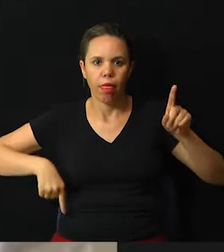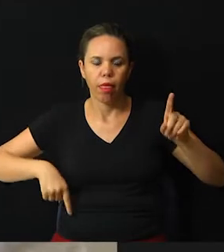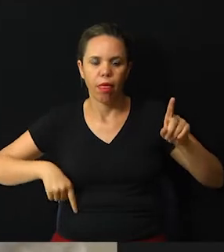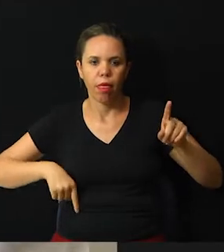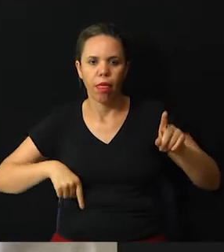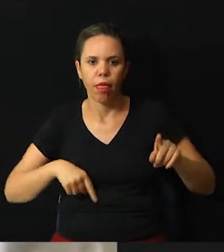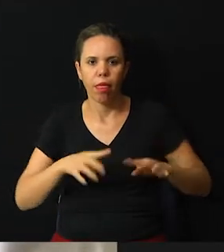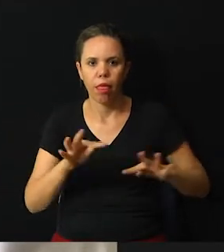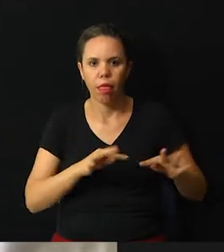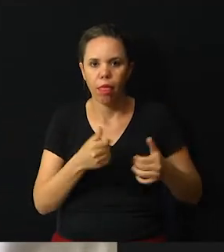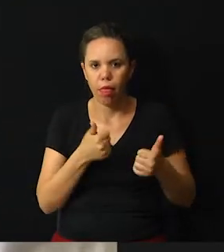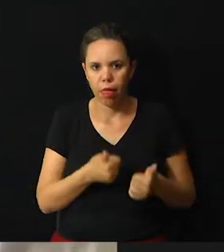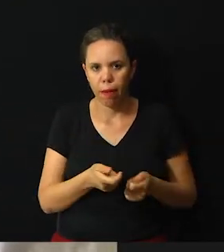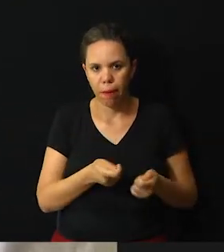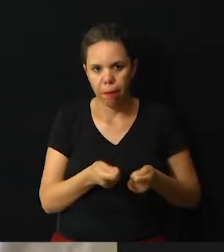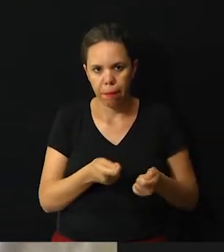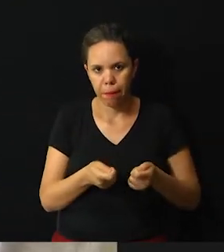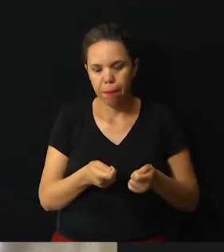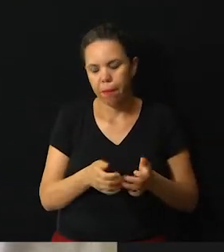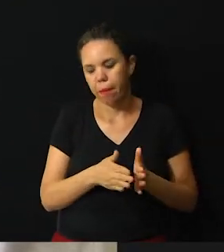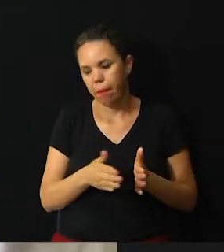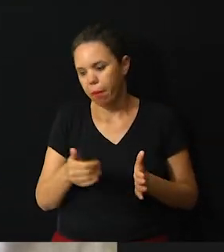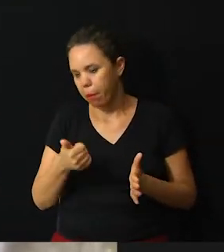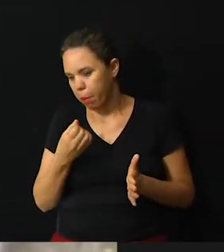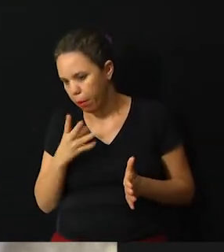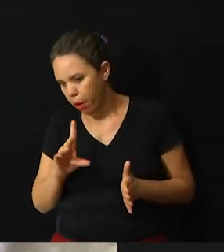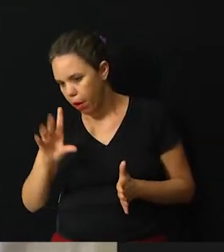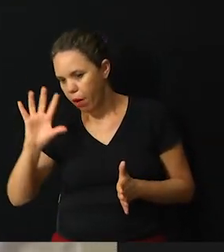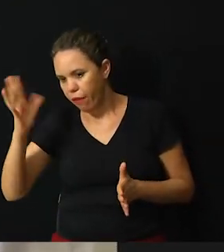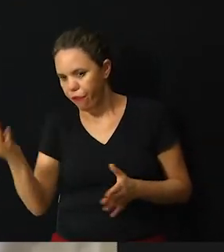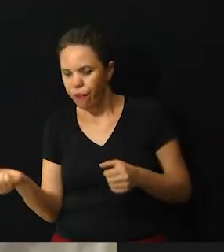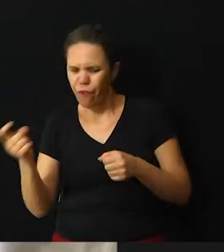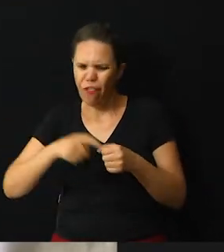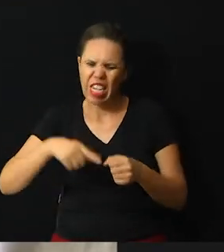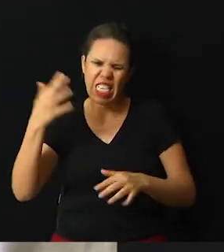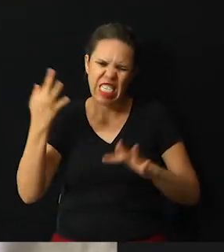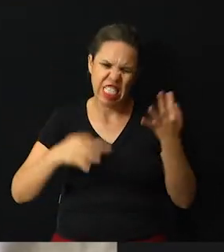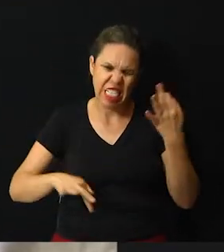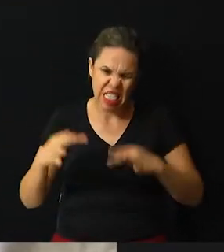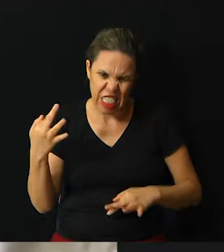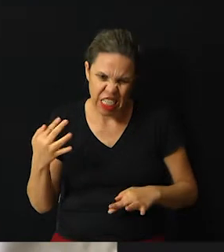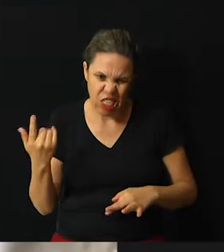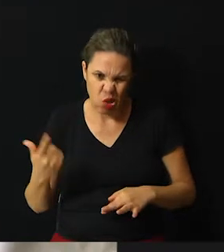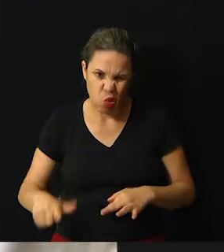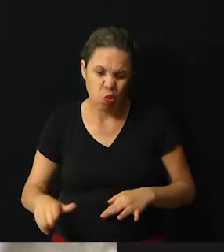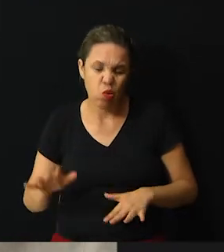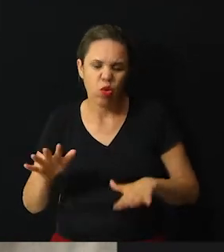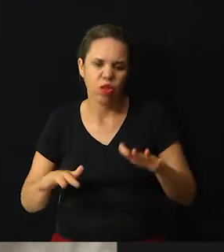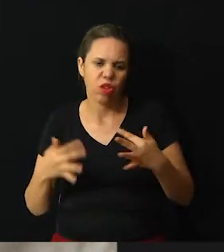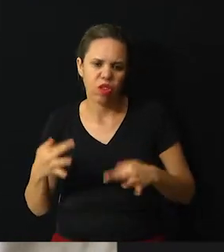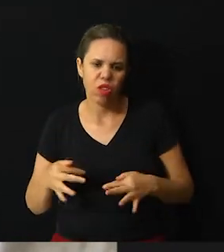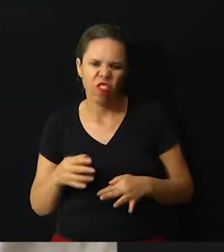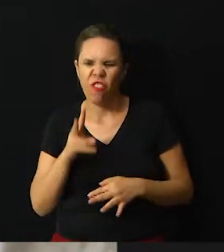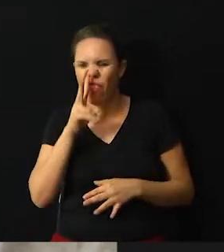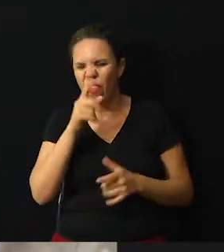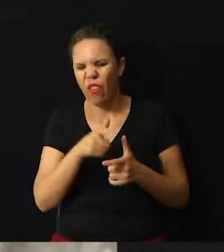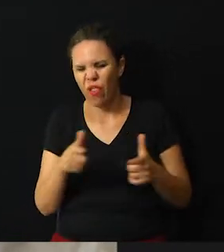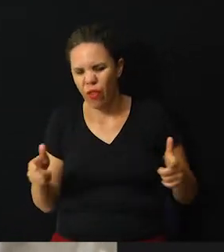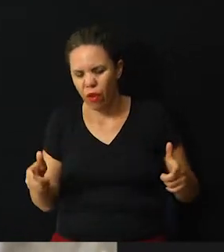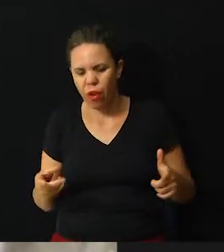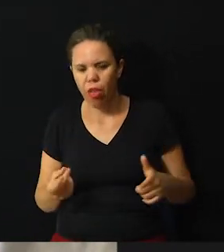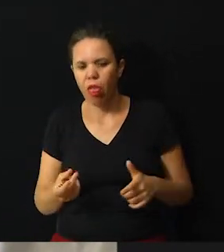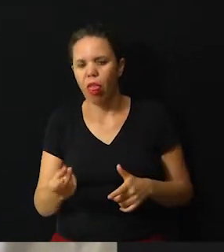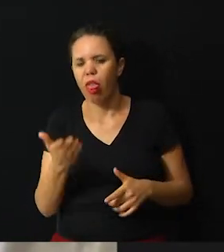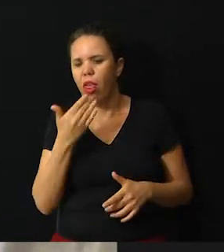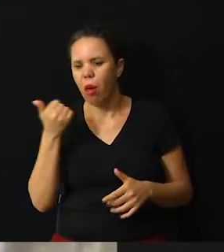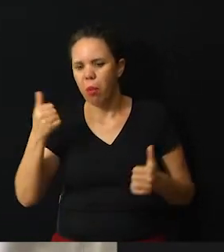tem paciente que ele trata, fica muito bem, né? Fica um bom tempo bom, de repente ela volta a sentir dor, né? Às vezes a dor fica crônica, tem períodos